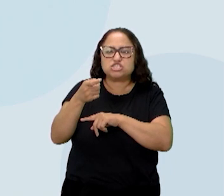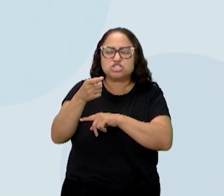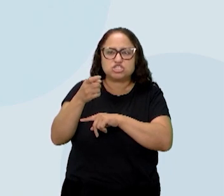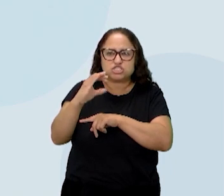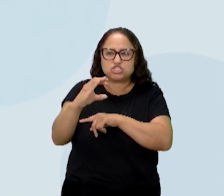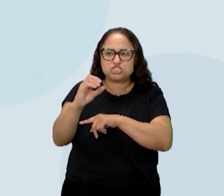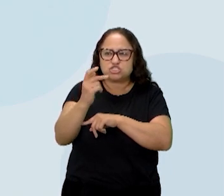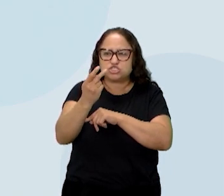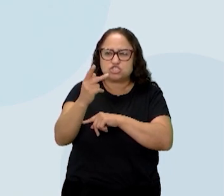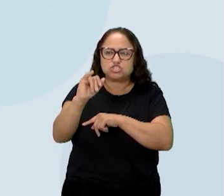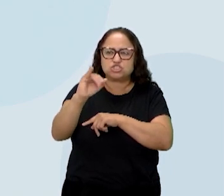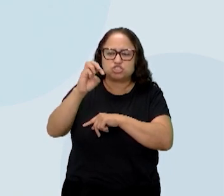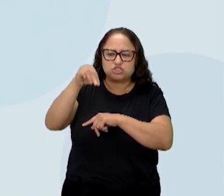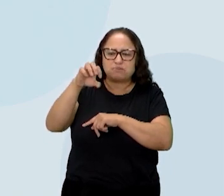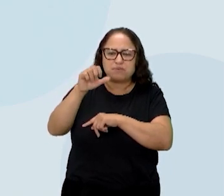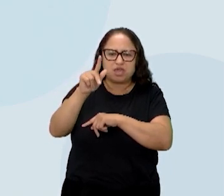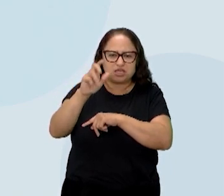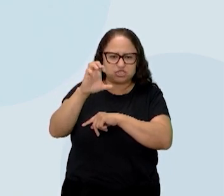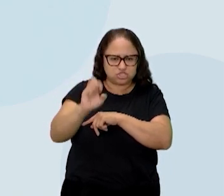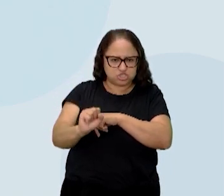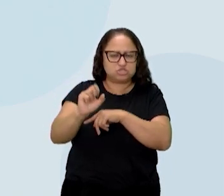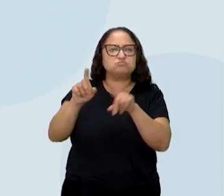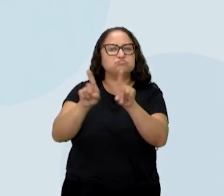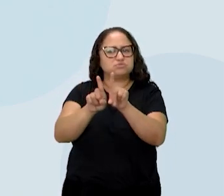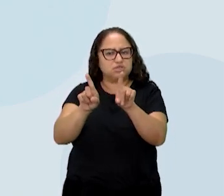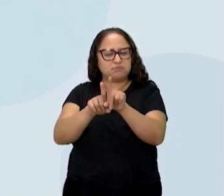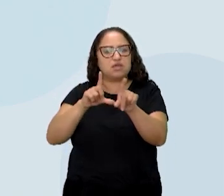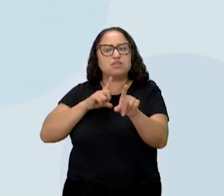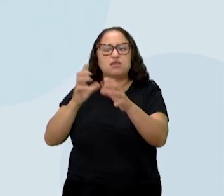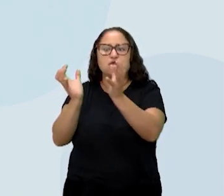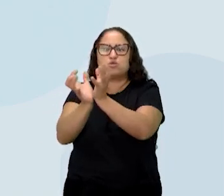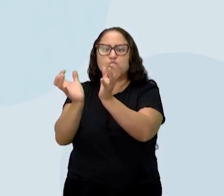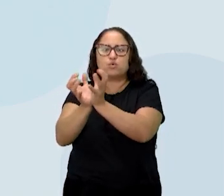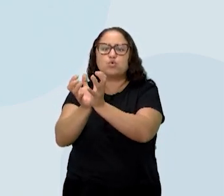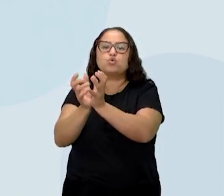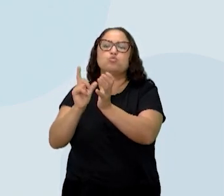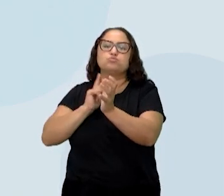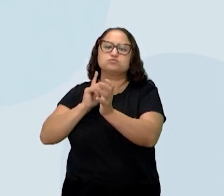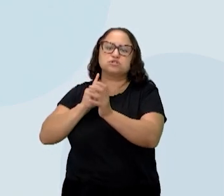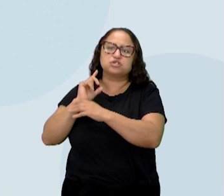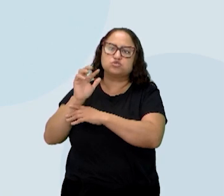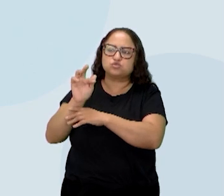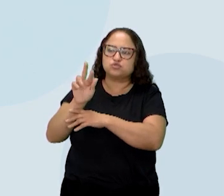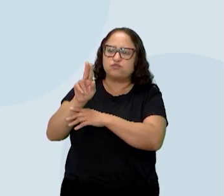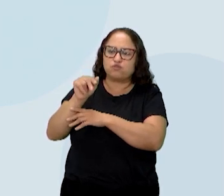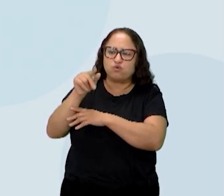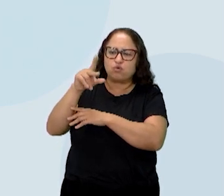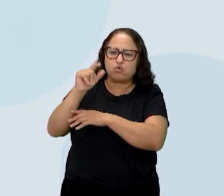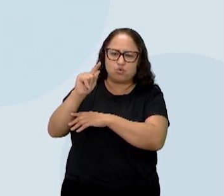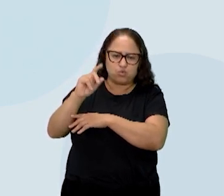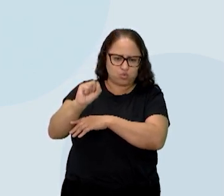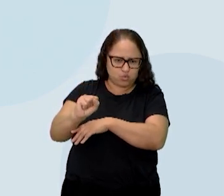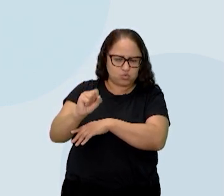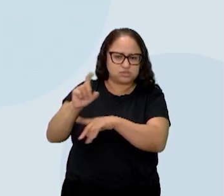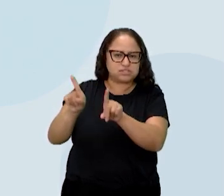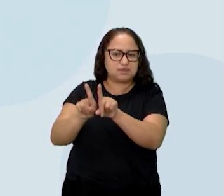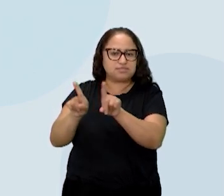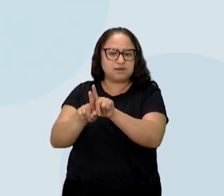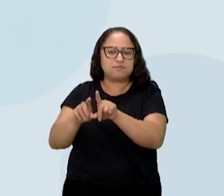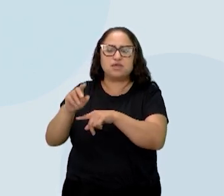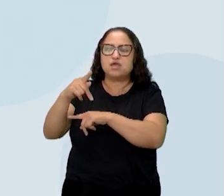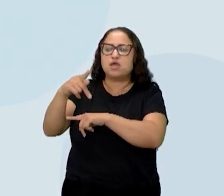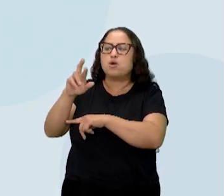né? Então tá aí dentro do grupo, né, dos fungos, e os protozoários. Quando a gente fala dos